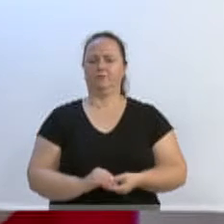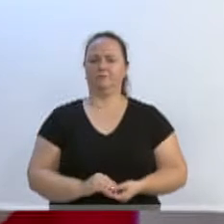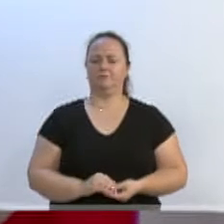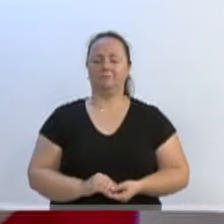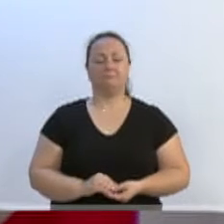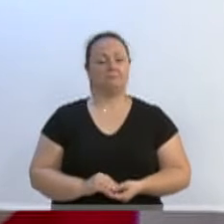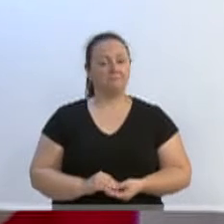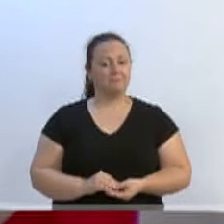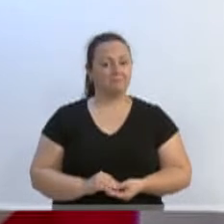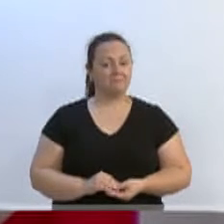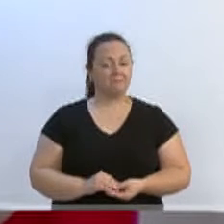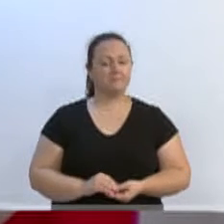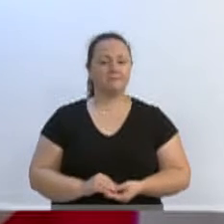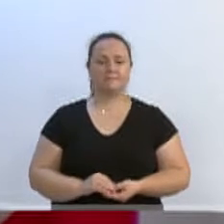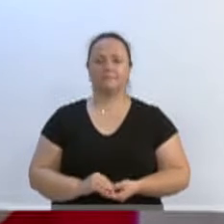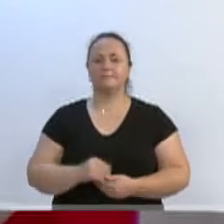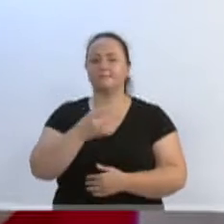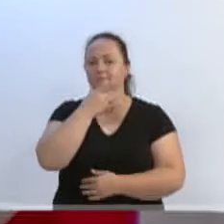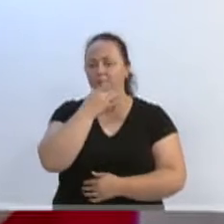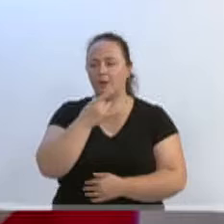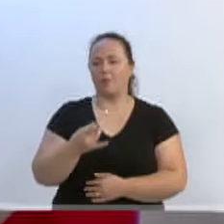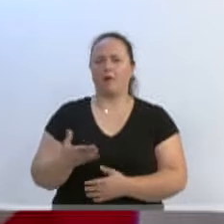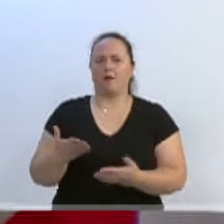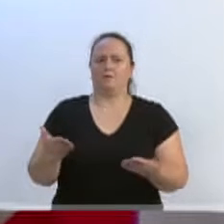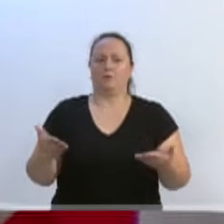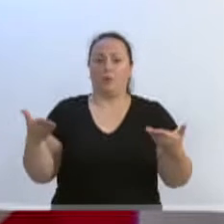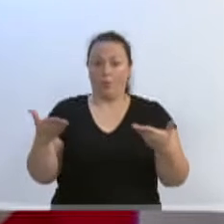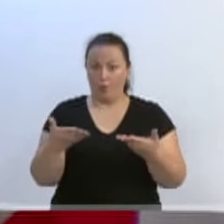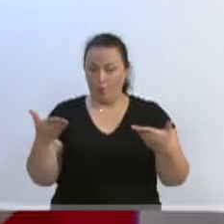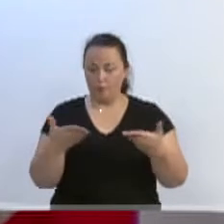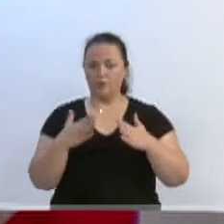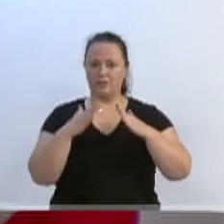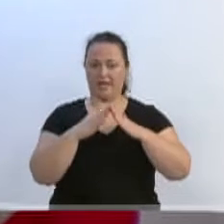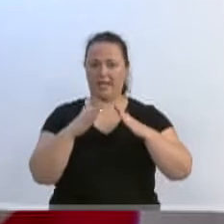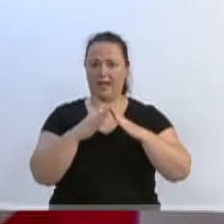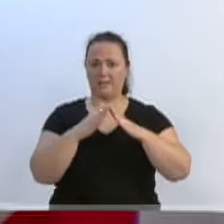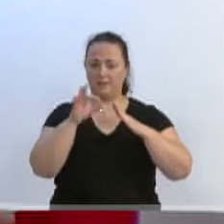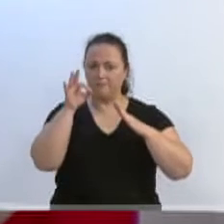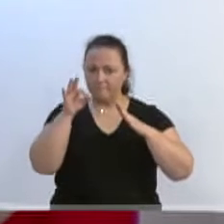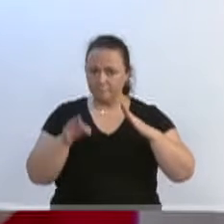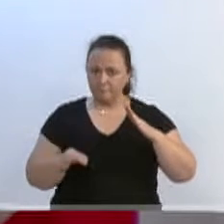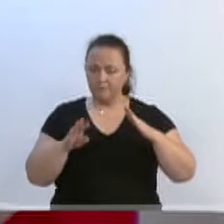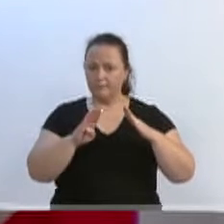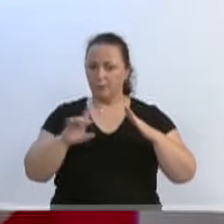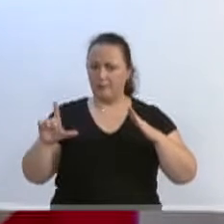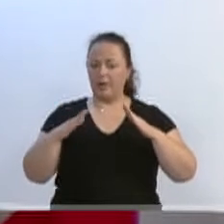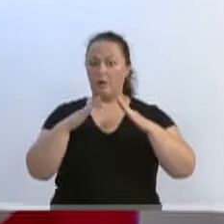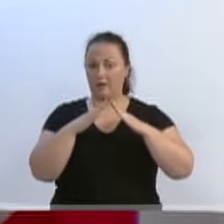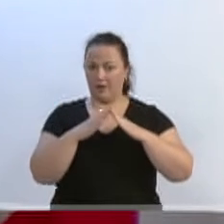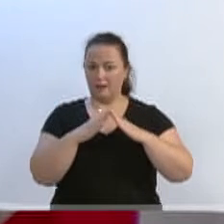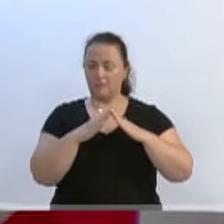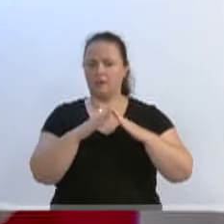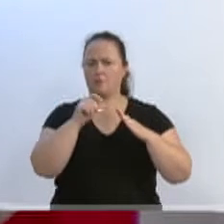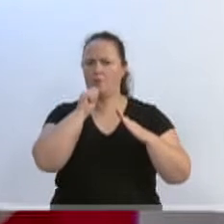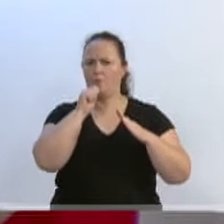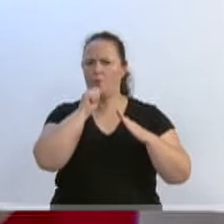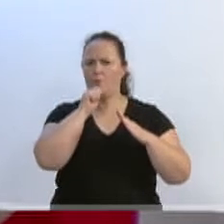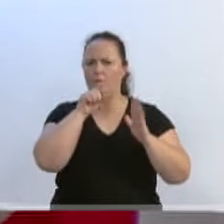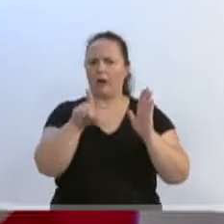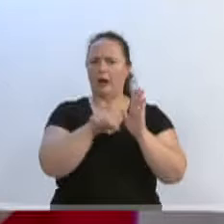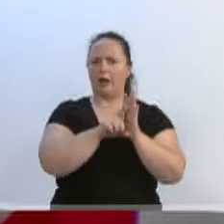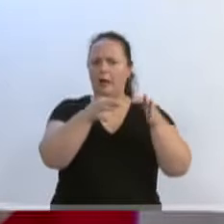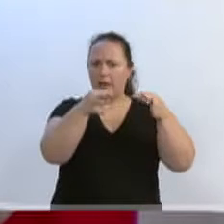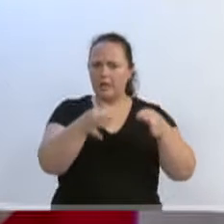eu acho que não existe uma residência hoje em blumenau pode até ser que se está legalizada